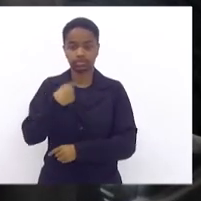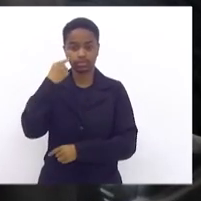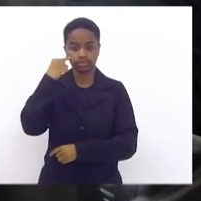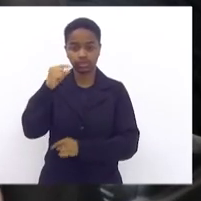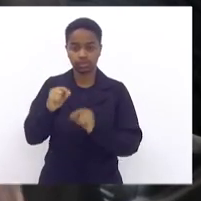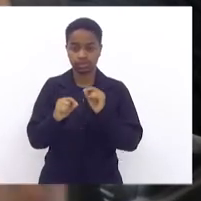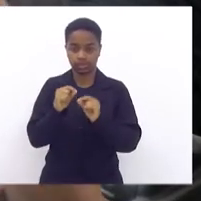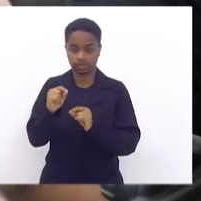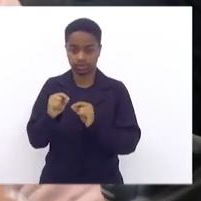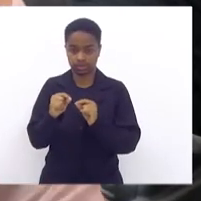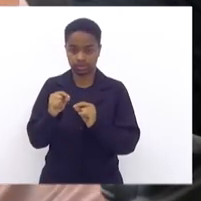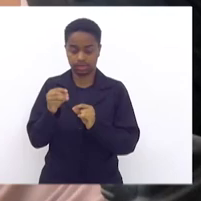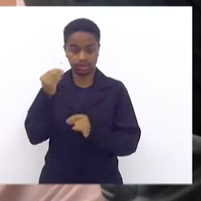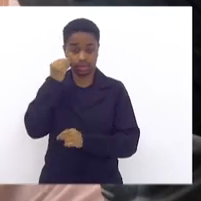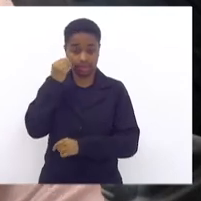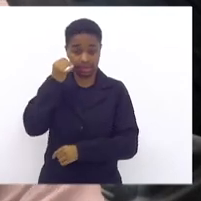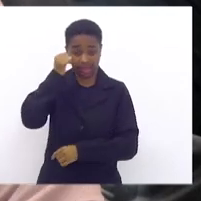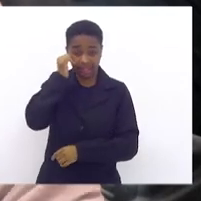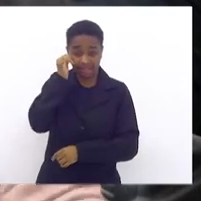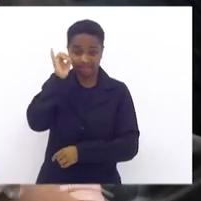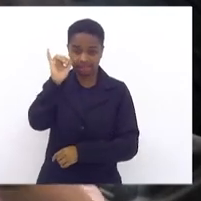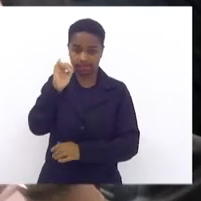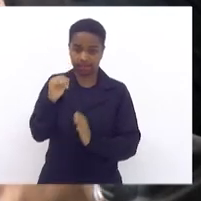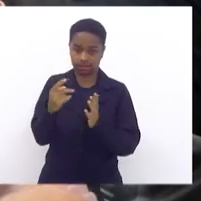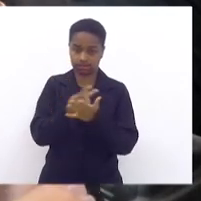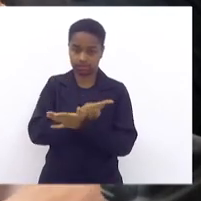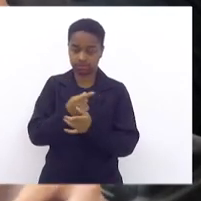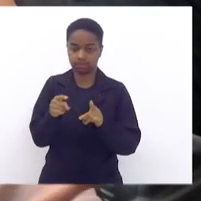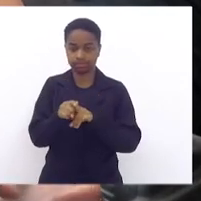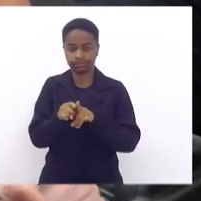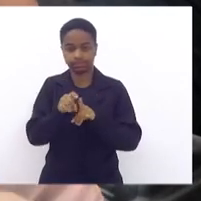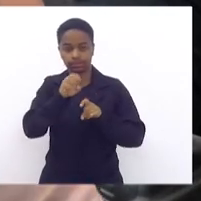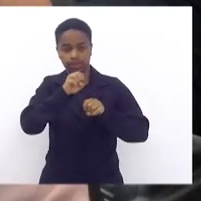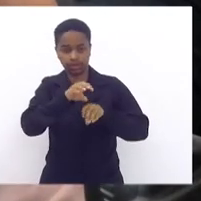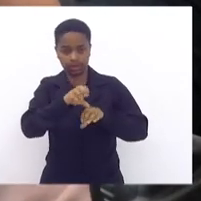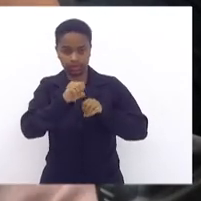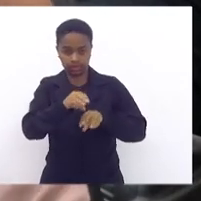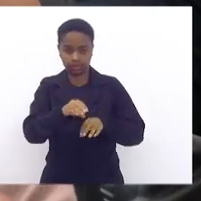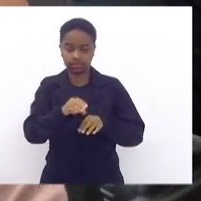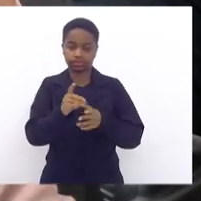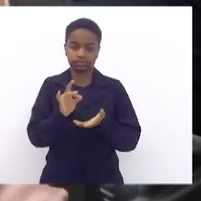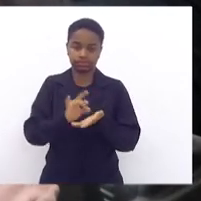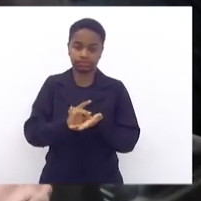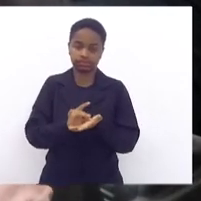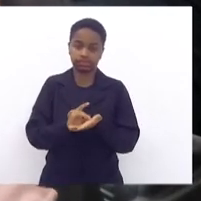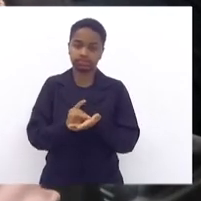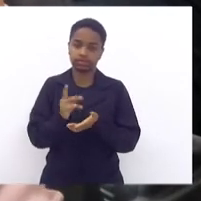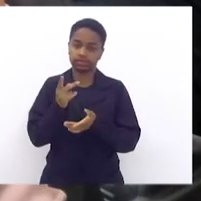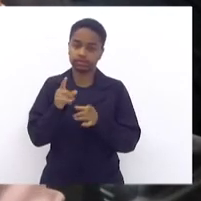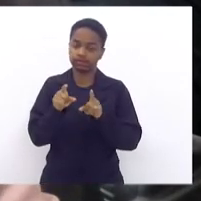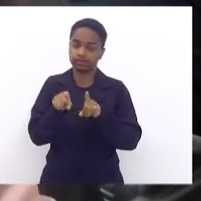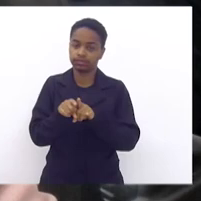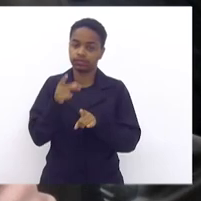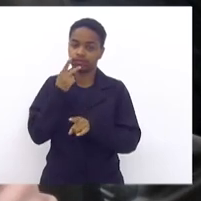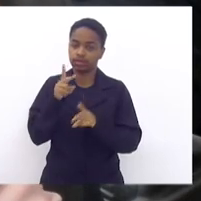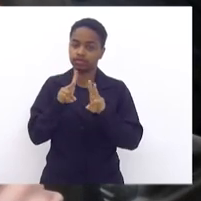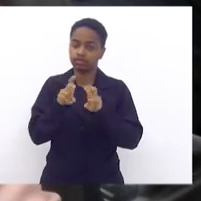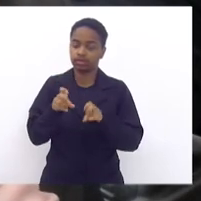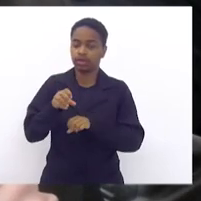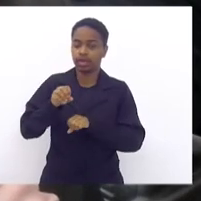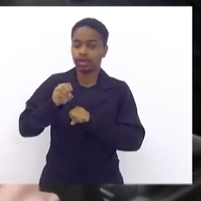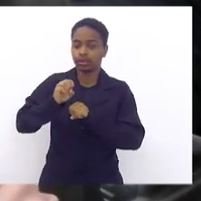toda a parte preventiva, toda a parte de educação, efetivamente, aí falando, educação digital